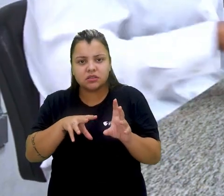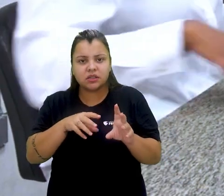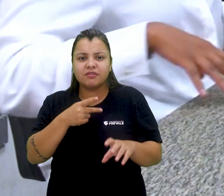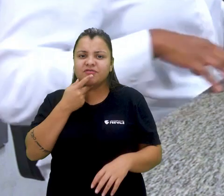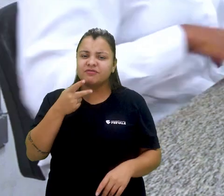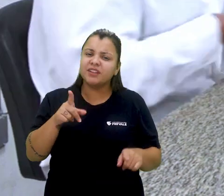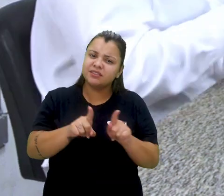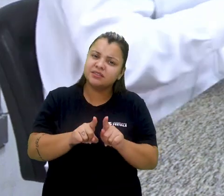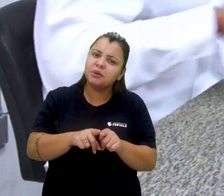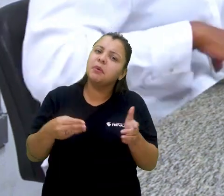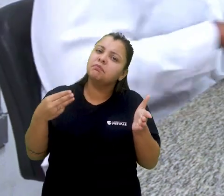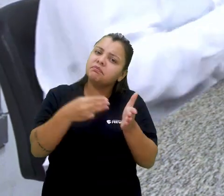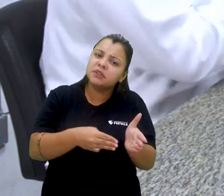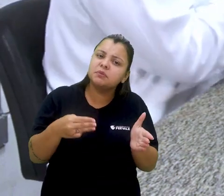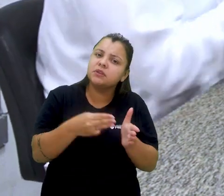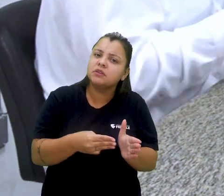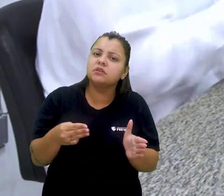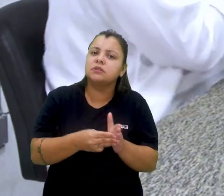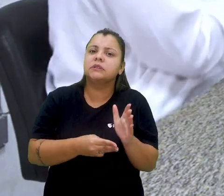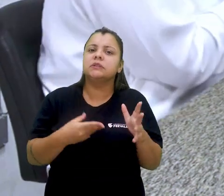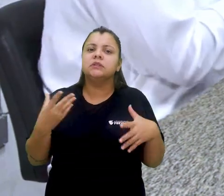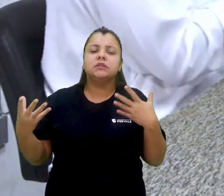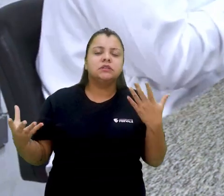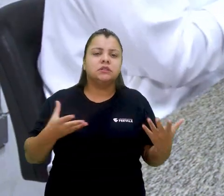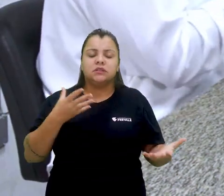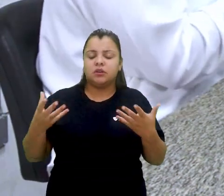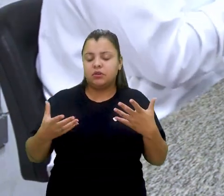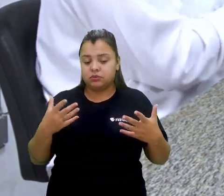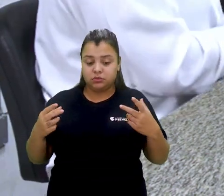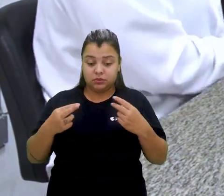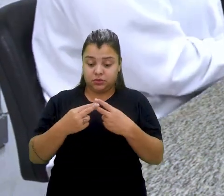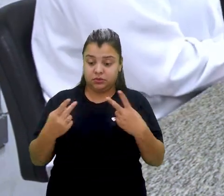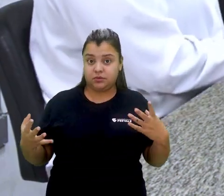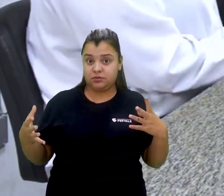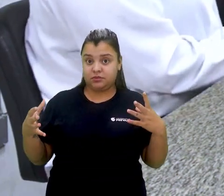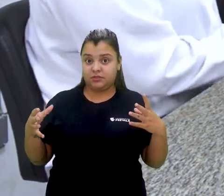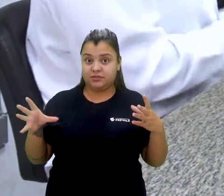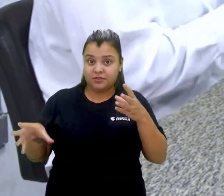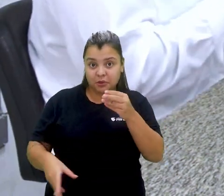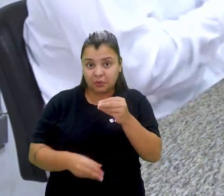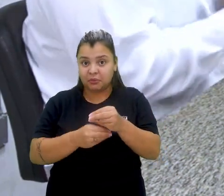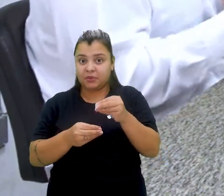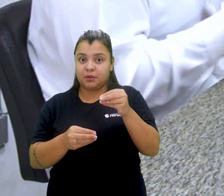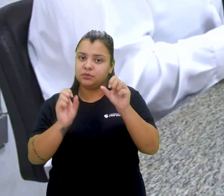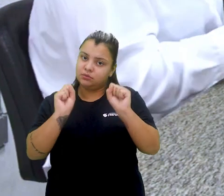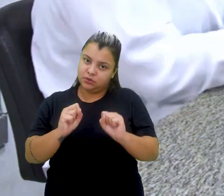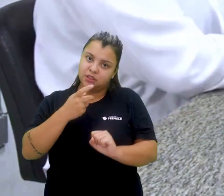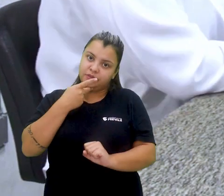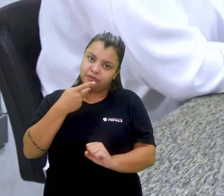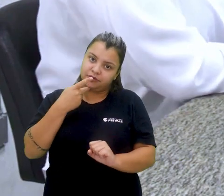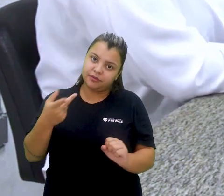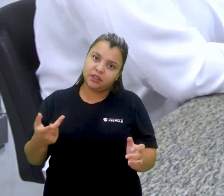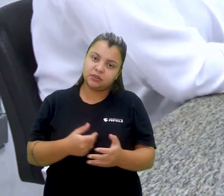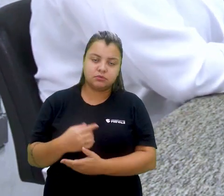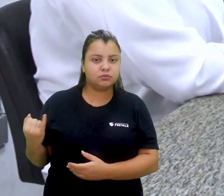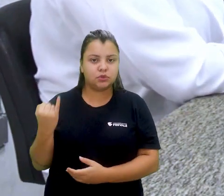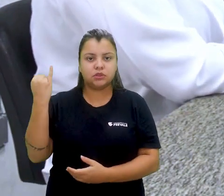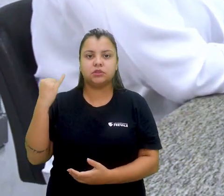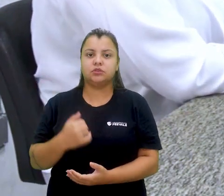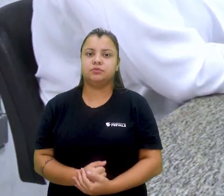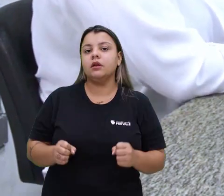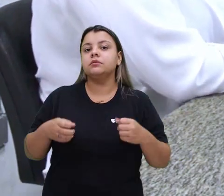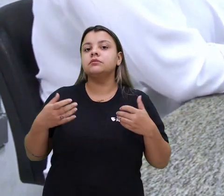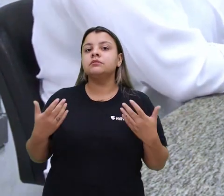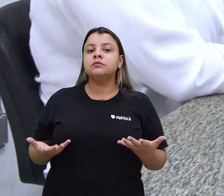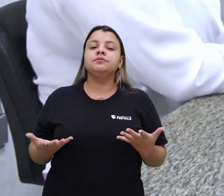a militância como que isso também as duas coisas elas né se complementam enfim se poder falar um pouco sobre isso acho que é importante Com